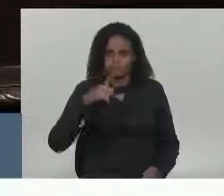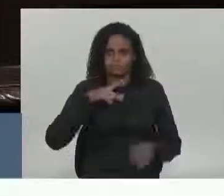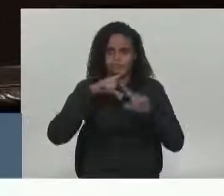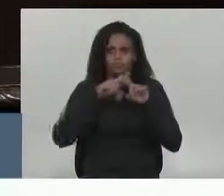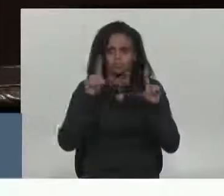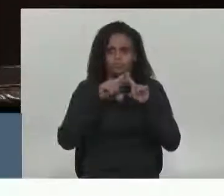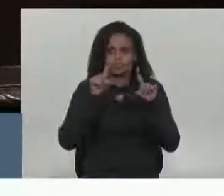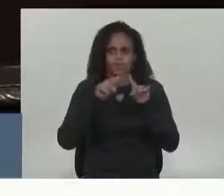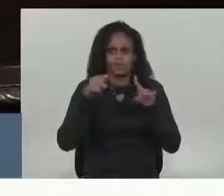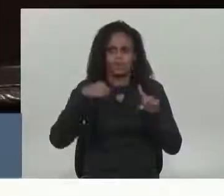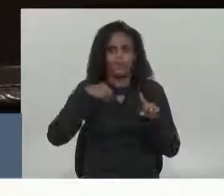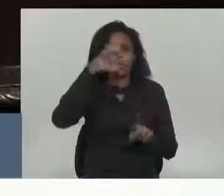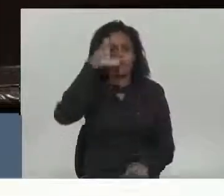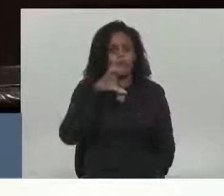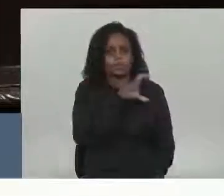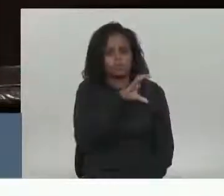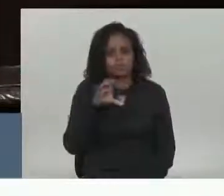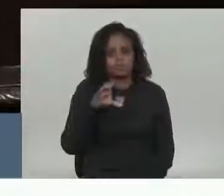minha catolicidade.